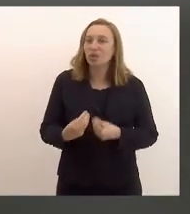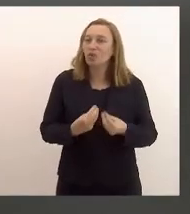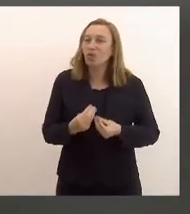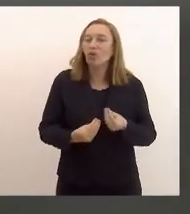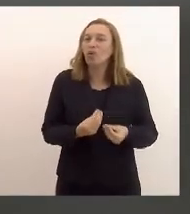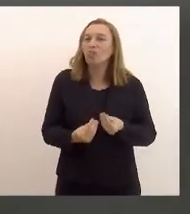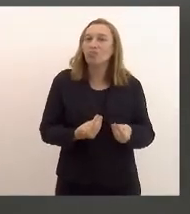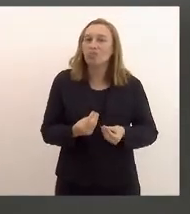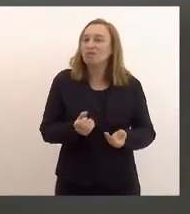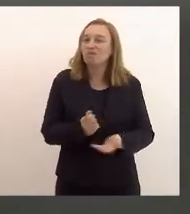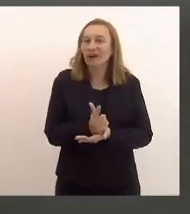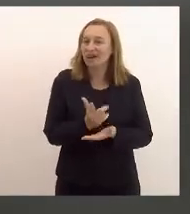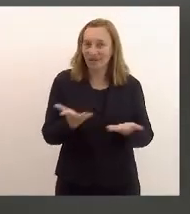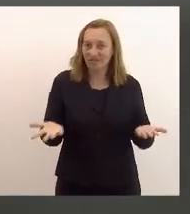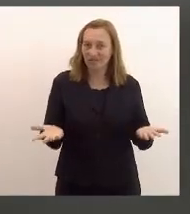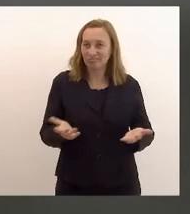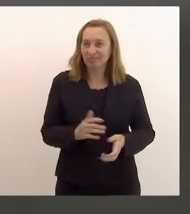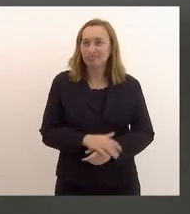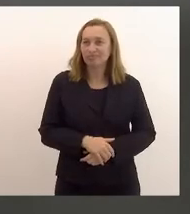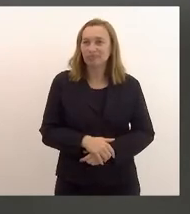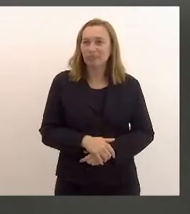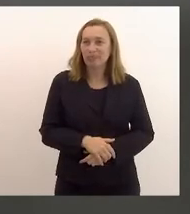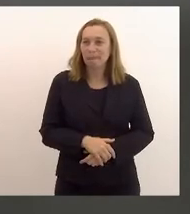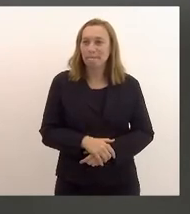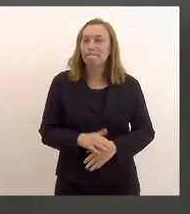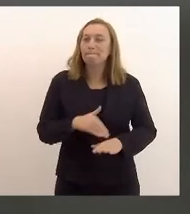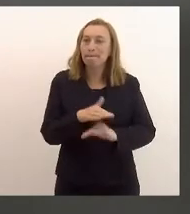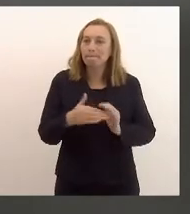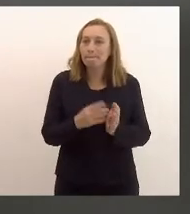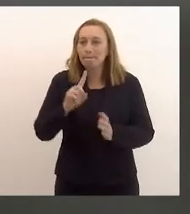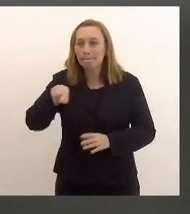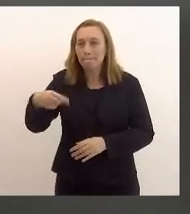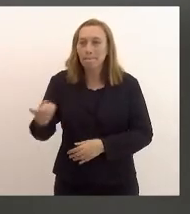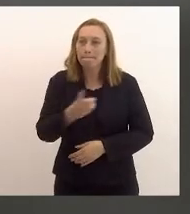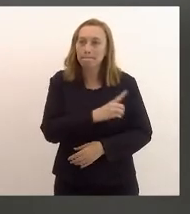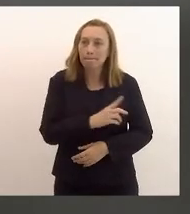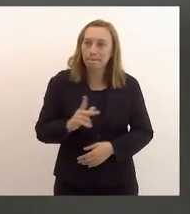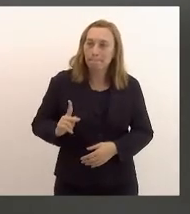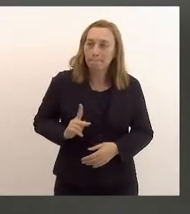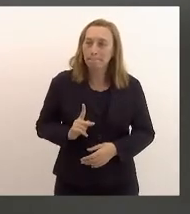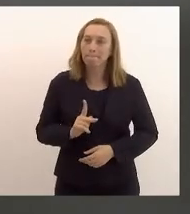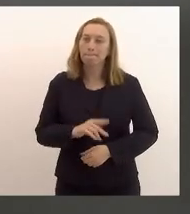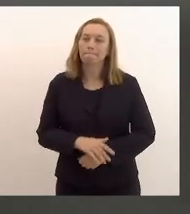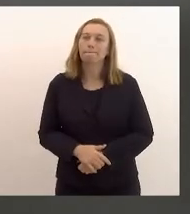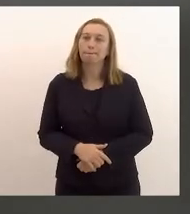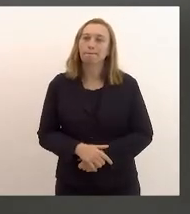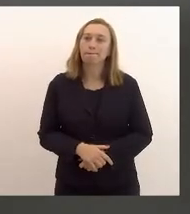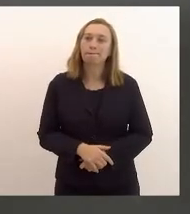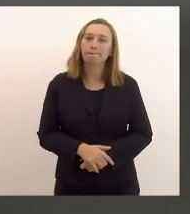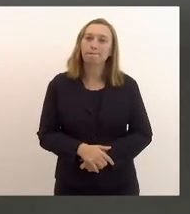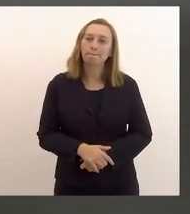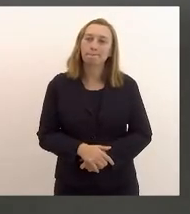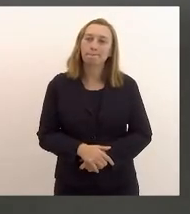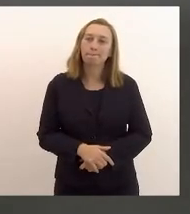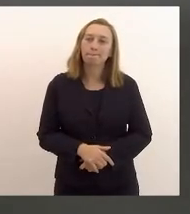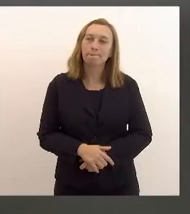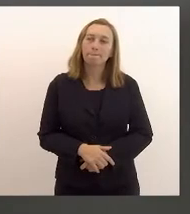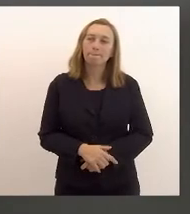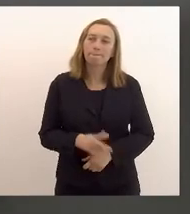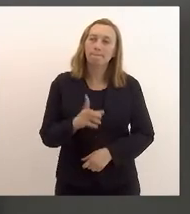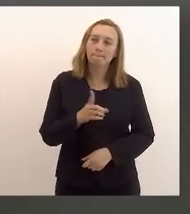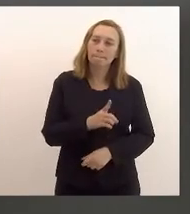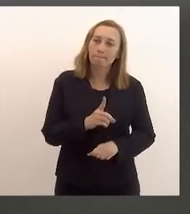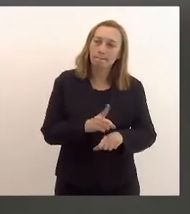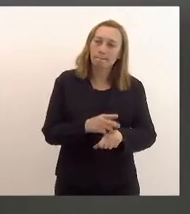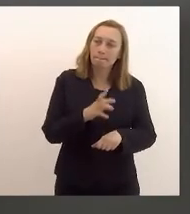preço Você é um de um valor inestimável e a todos os outros defensores e defensoras que que o doutor